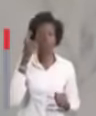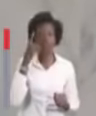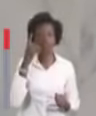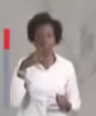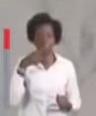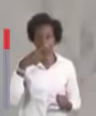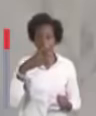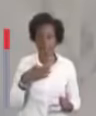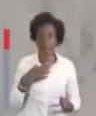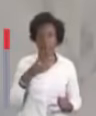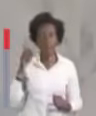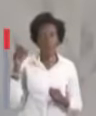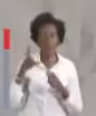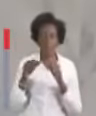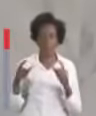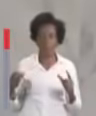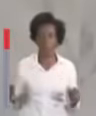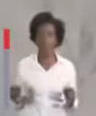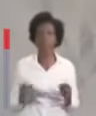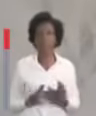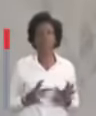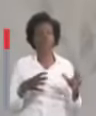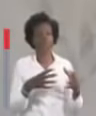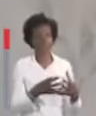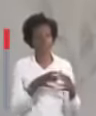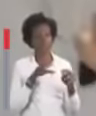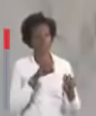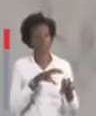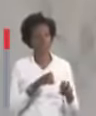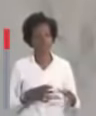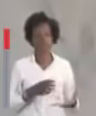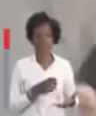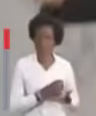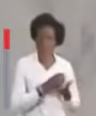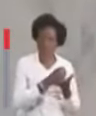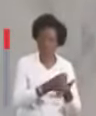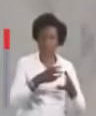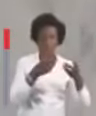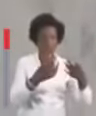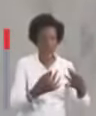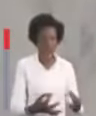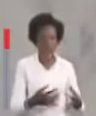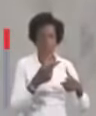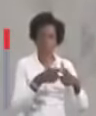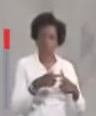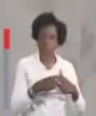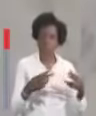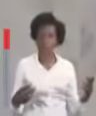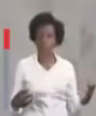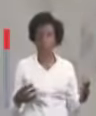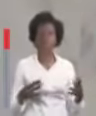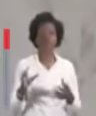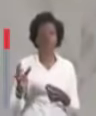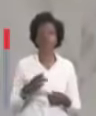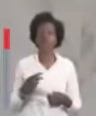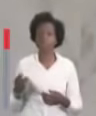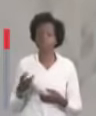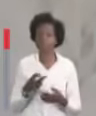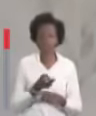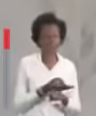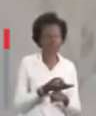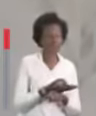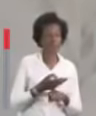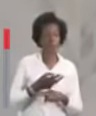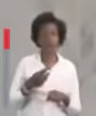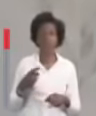levando o caso para a comissão de educação e colhendo aqui as denúncias e as preocupações de todos os alunos